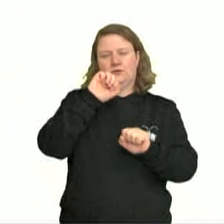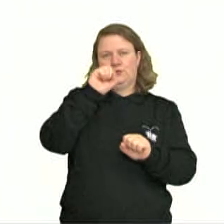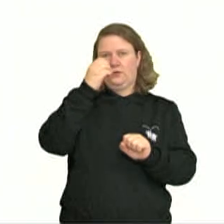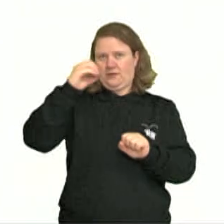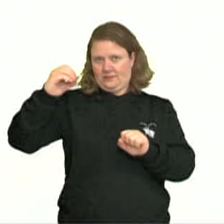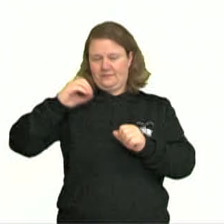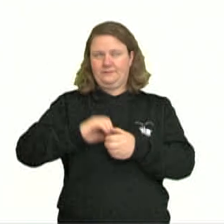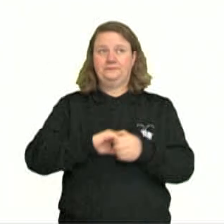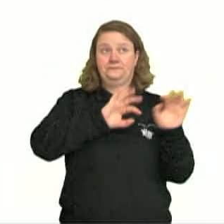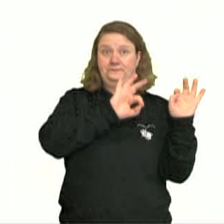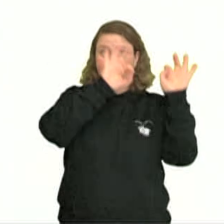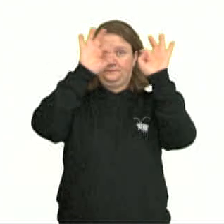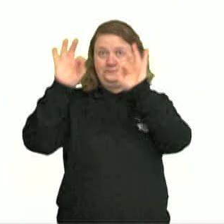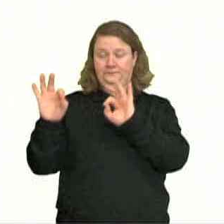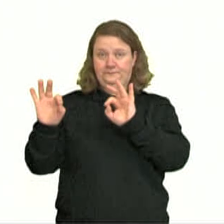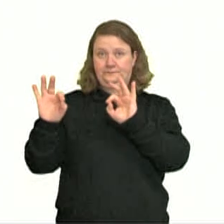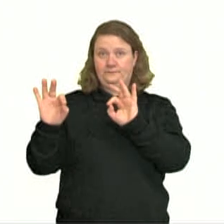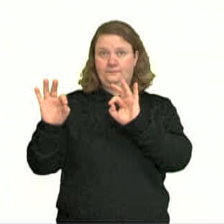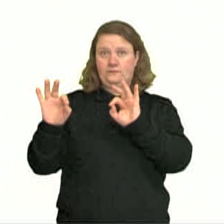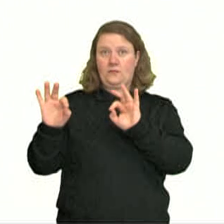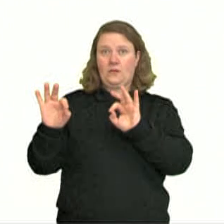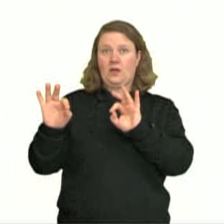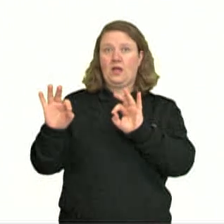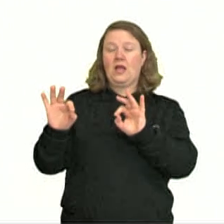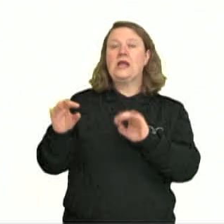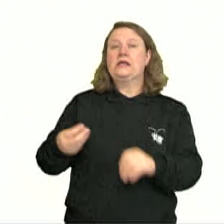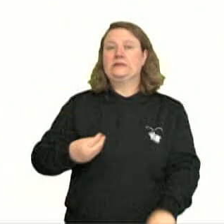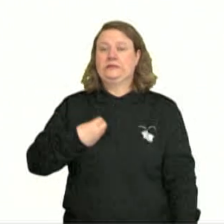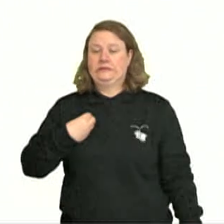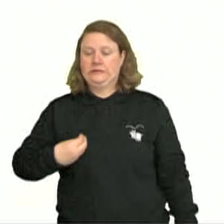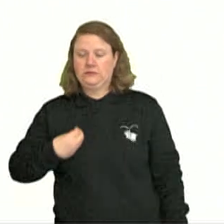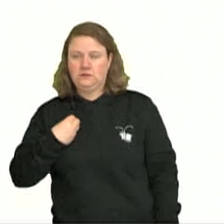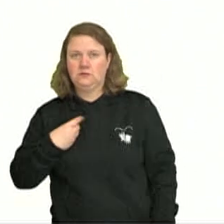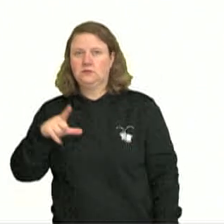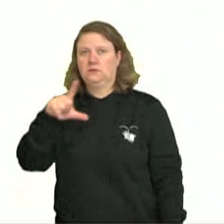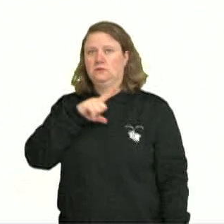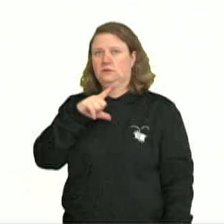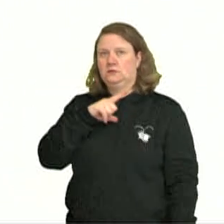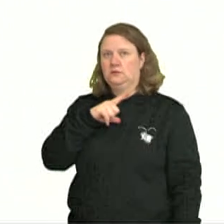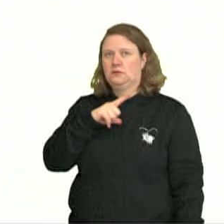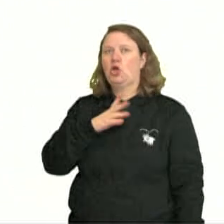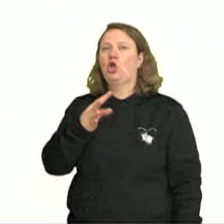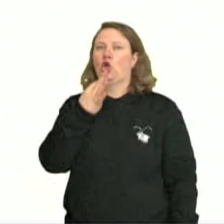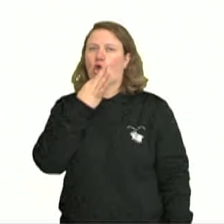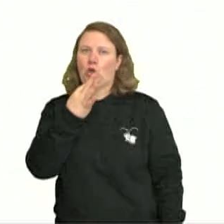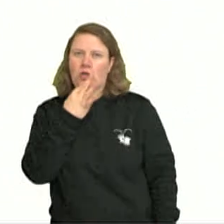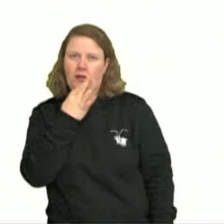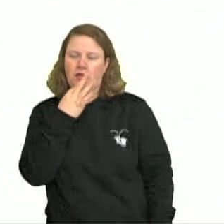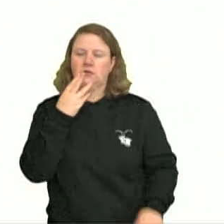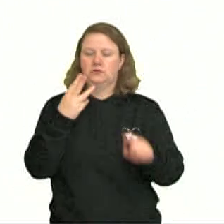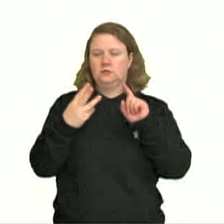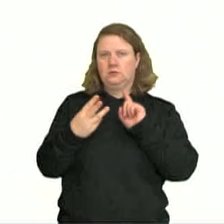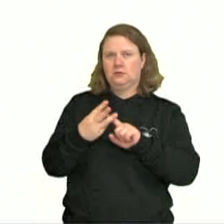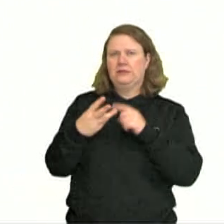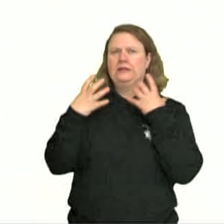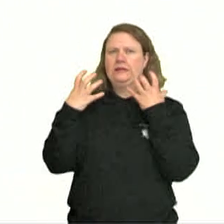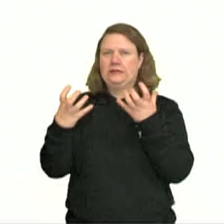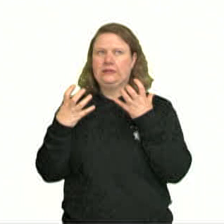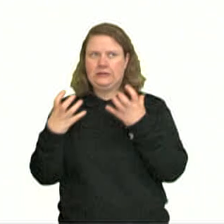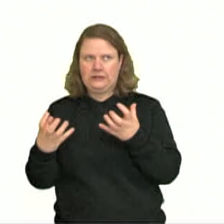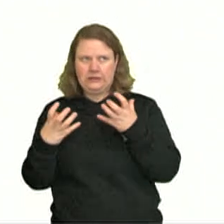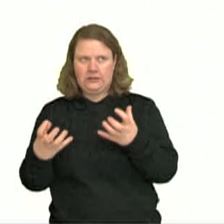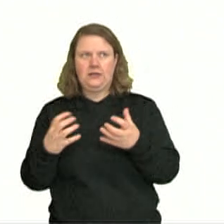agora. Existo, conheço e quero. Existo sabendo e querendo. E sei que